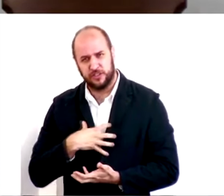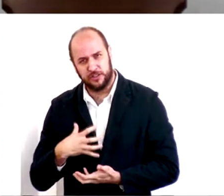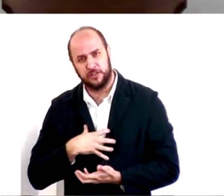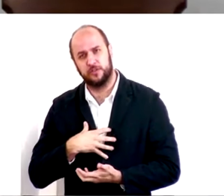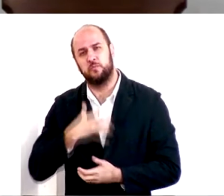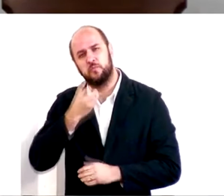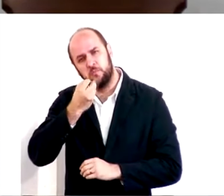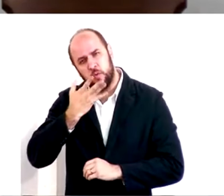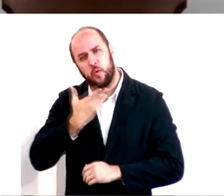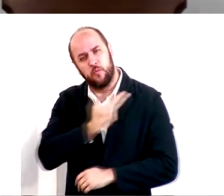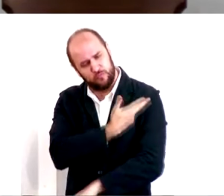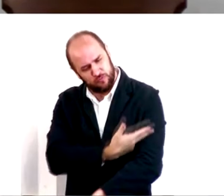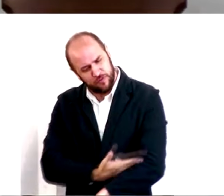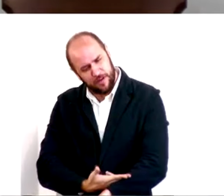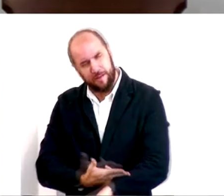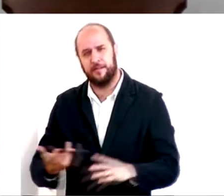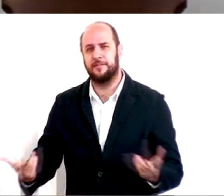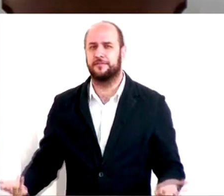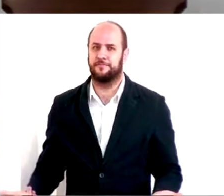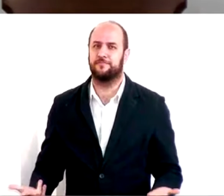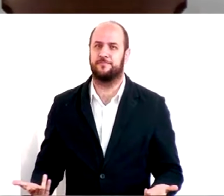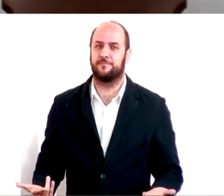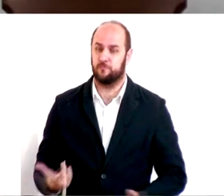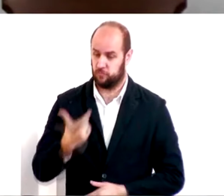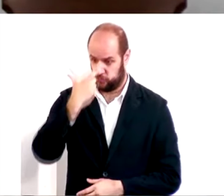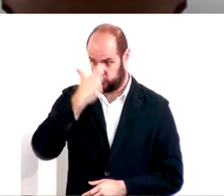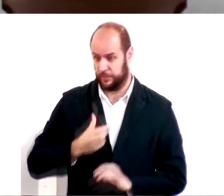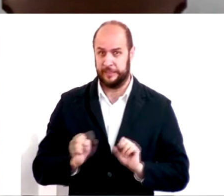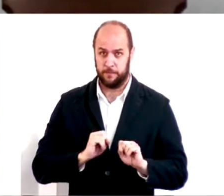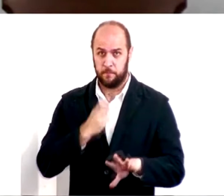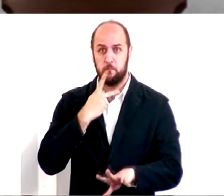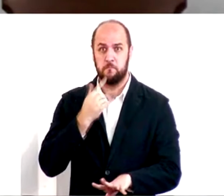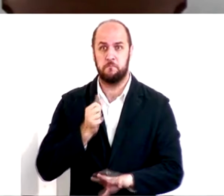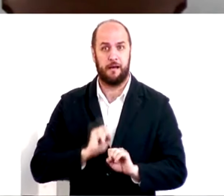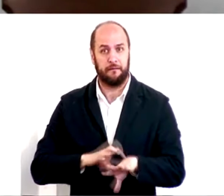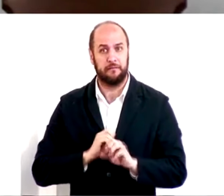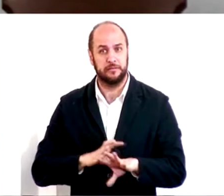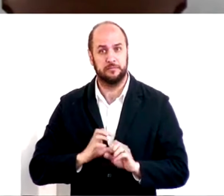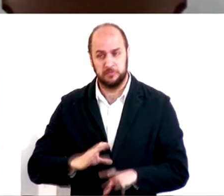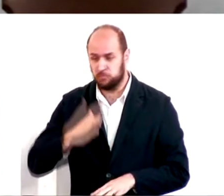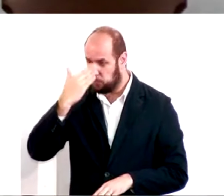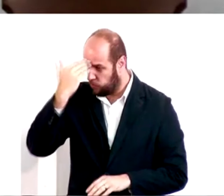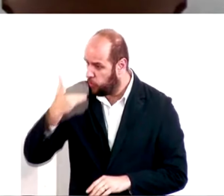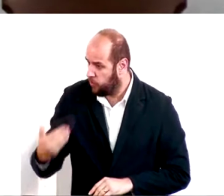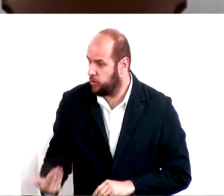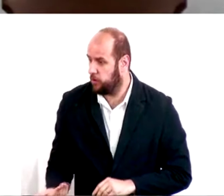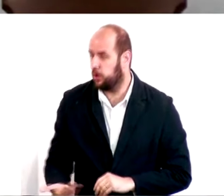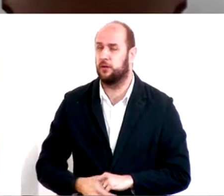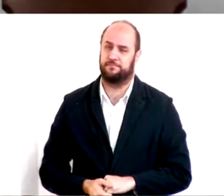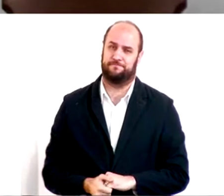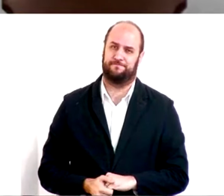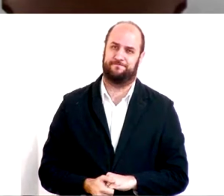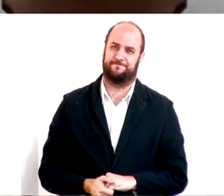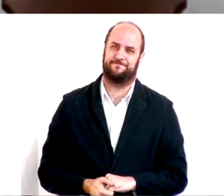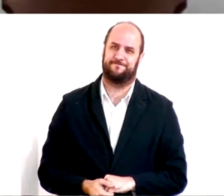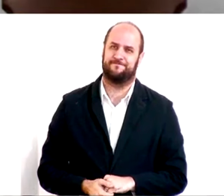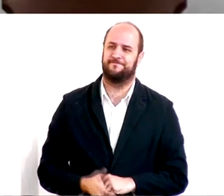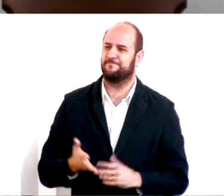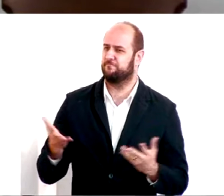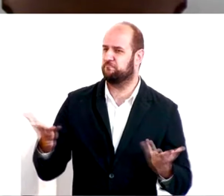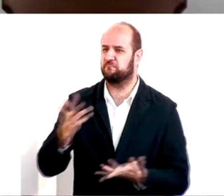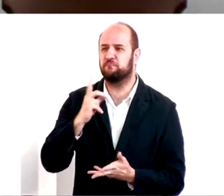cortês, ensinando uma atitude de honra que eu nem mereço. Nenhum de